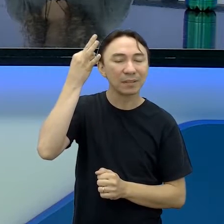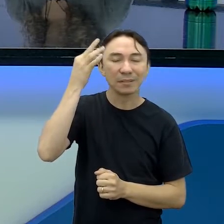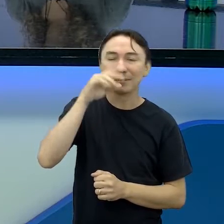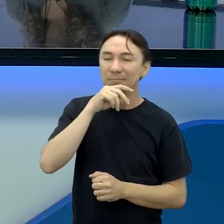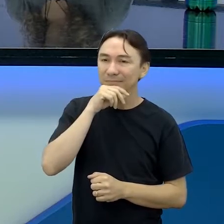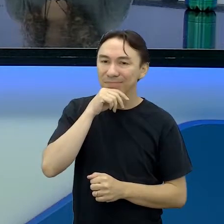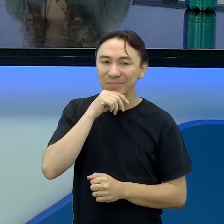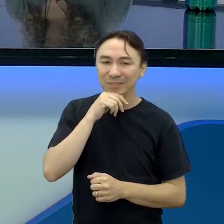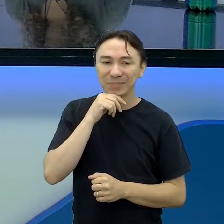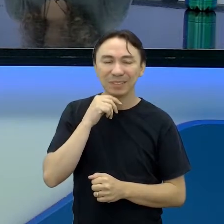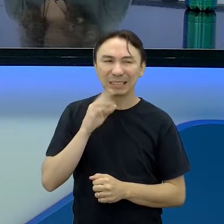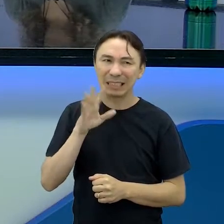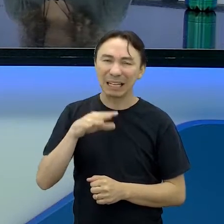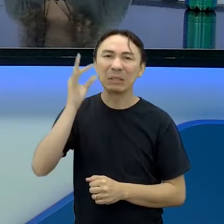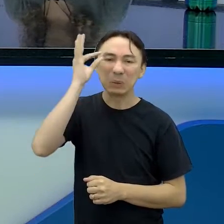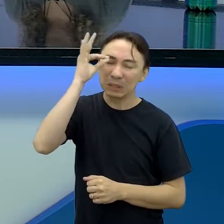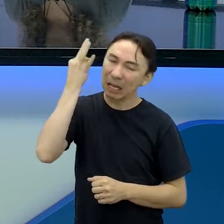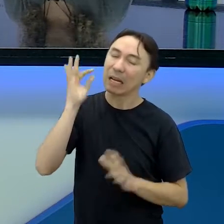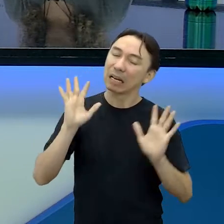que eu passei, acho que foi para a Juliana.